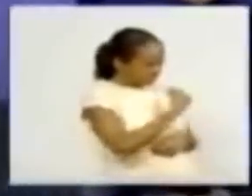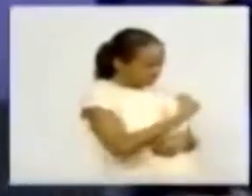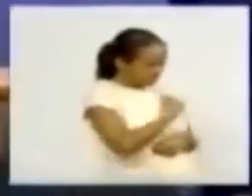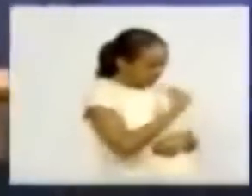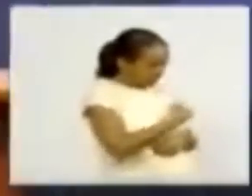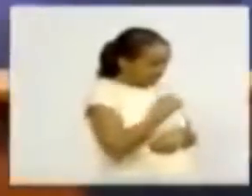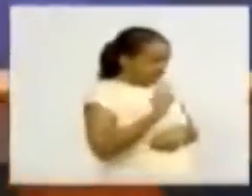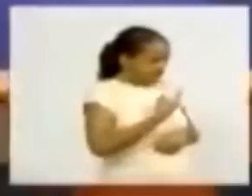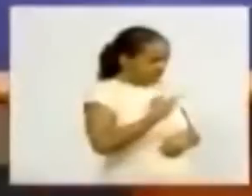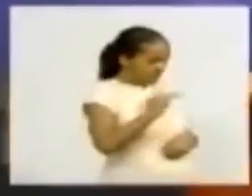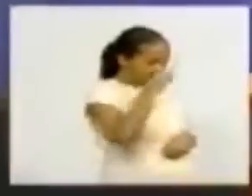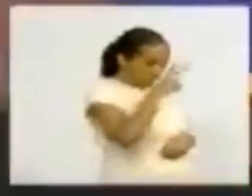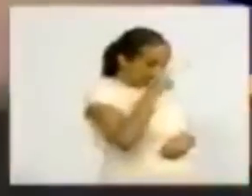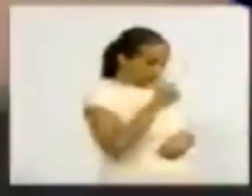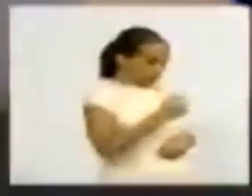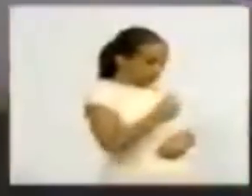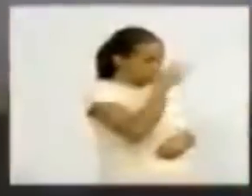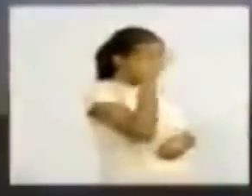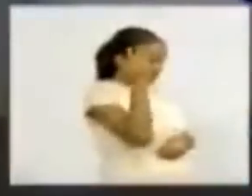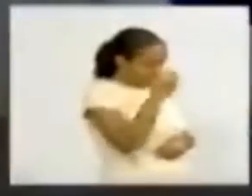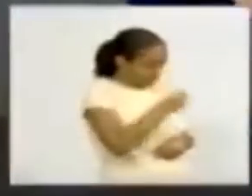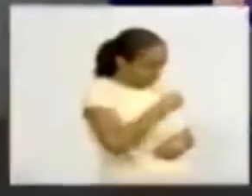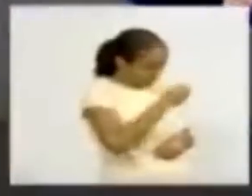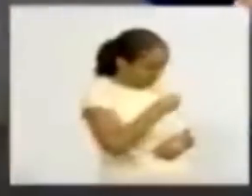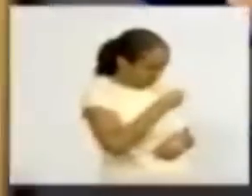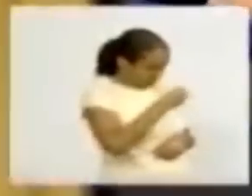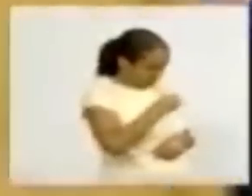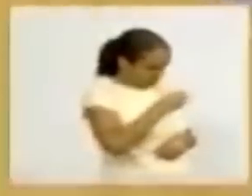a gente se recorda que a gente é miserável,